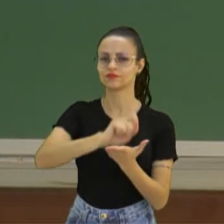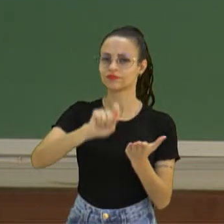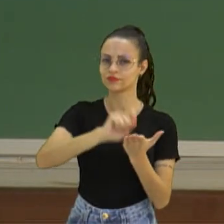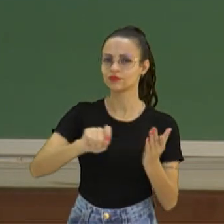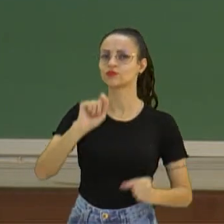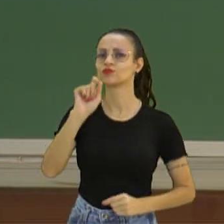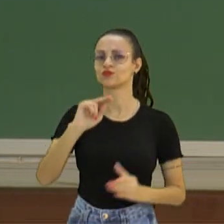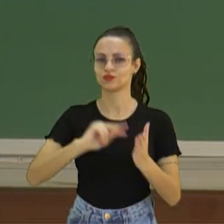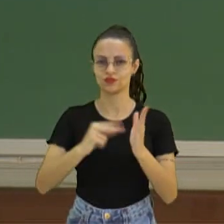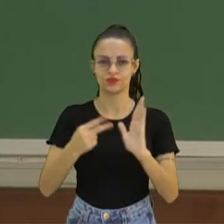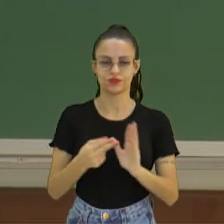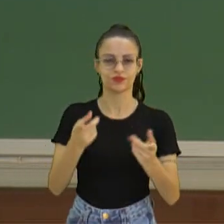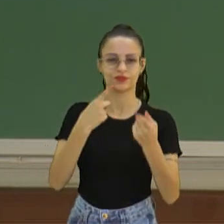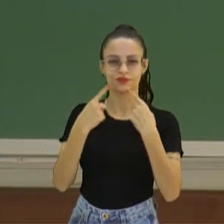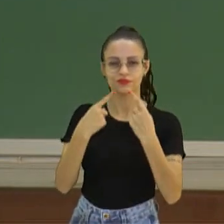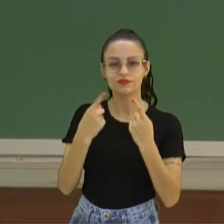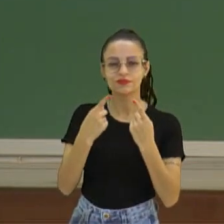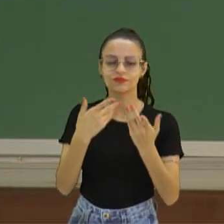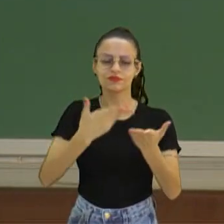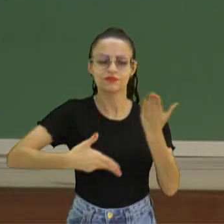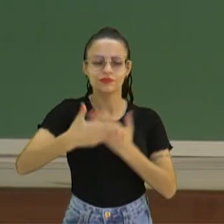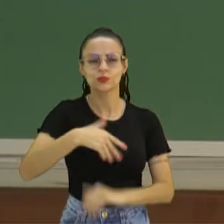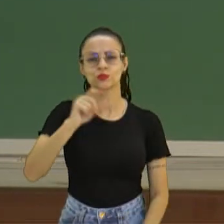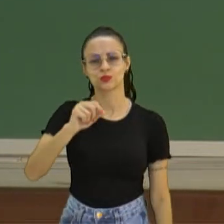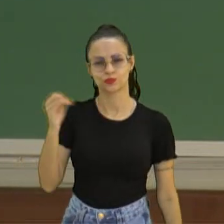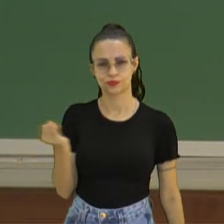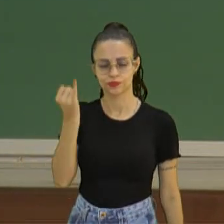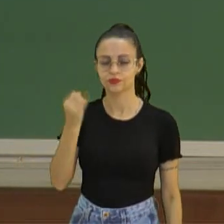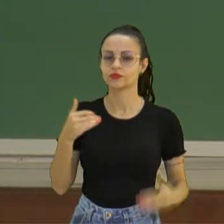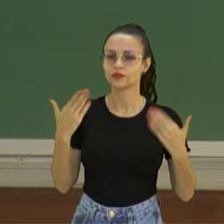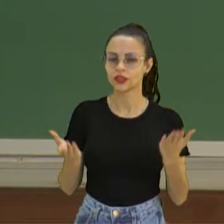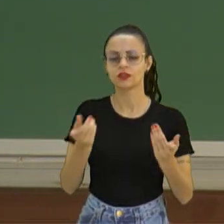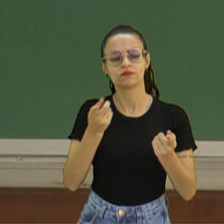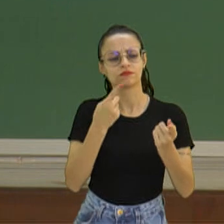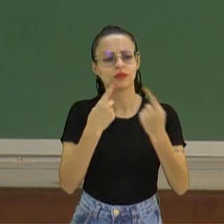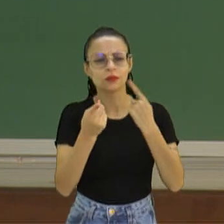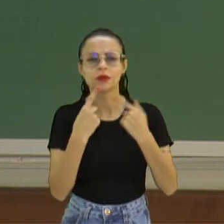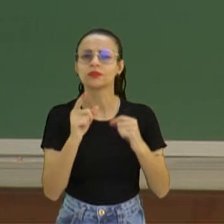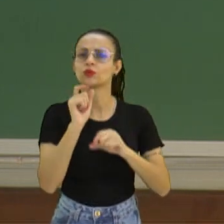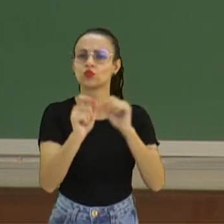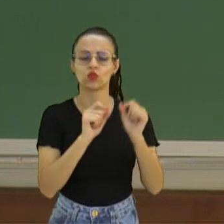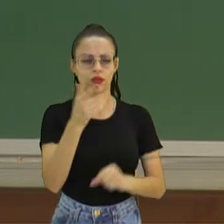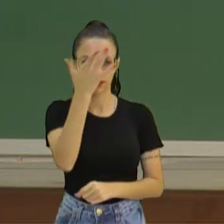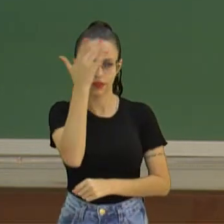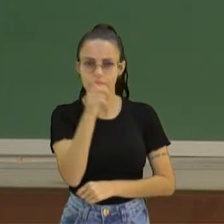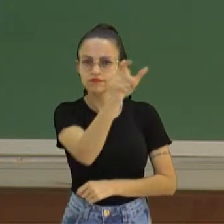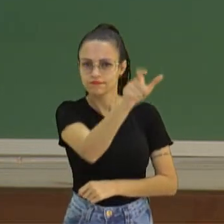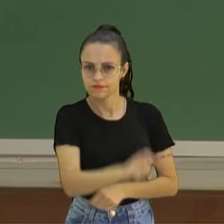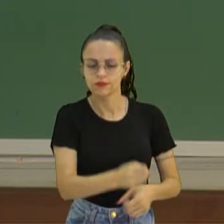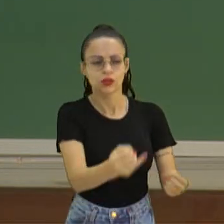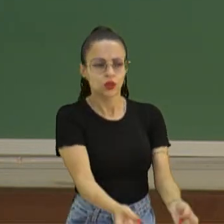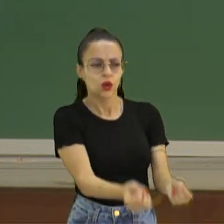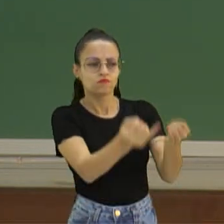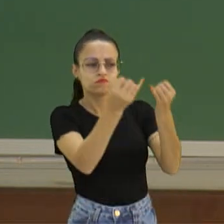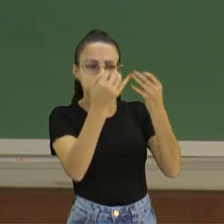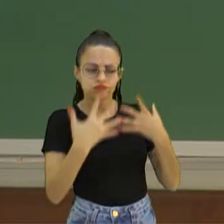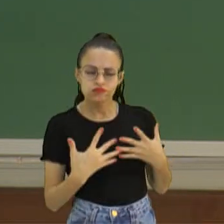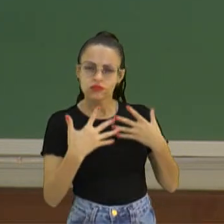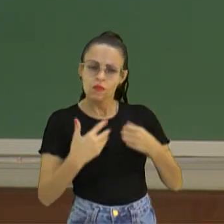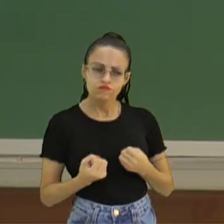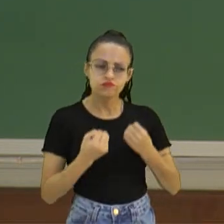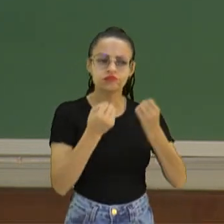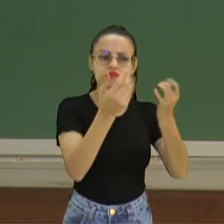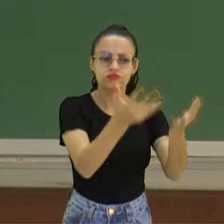é o diálogo e qual a sua importância bom o diálogo é quando você ouvir a outra pessoa diálogo diretor de these